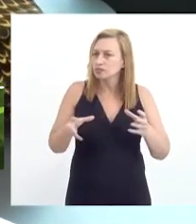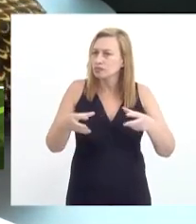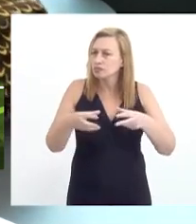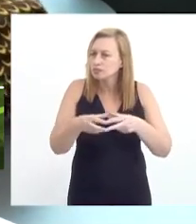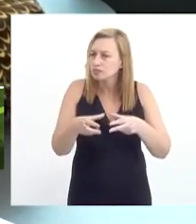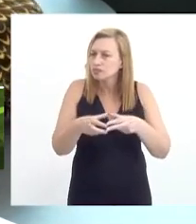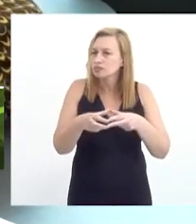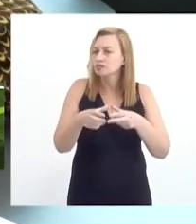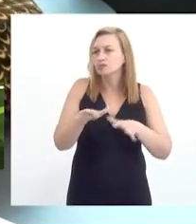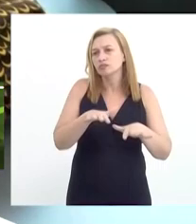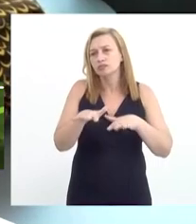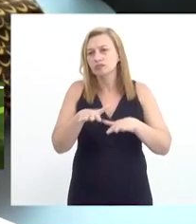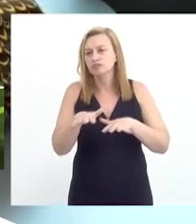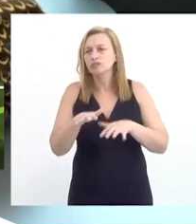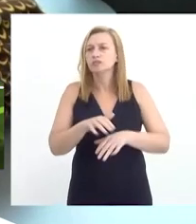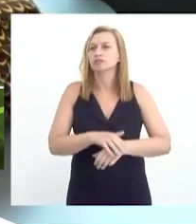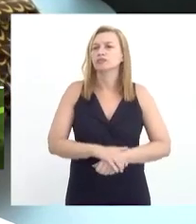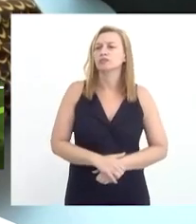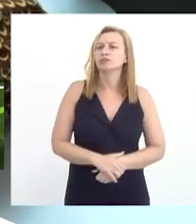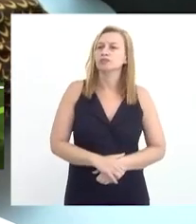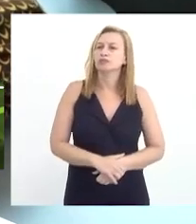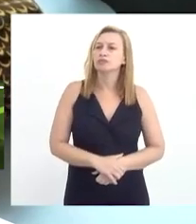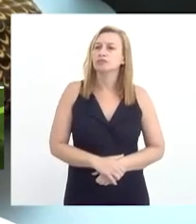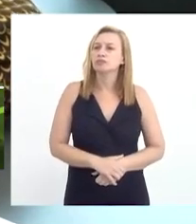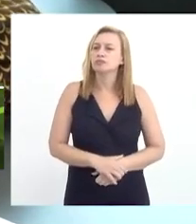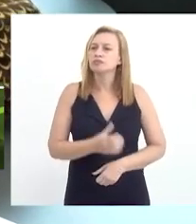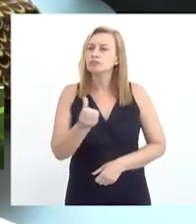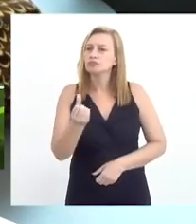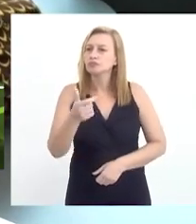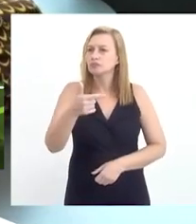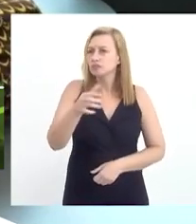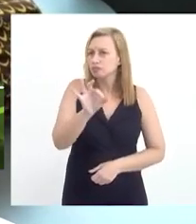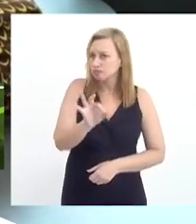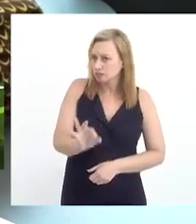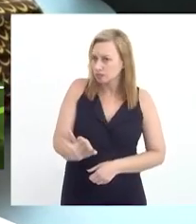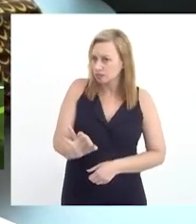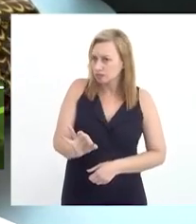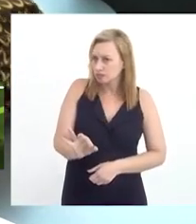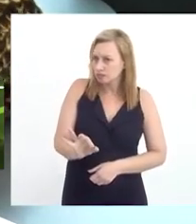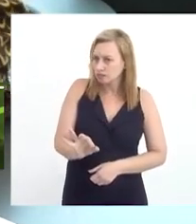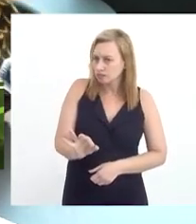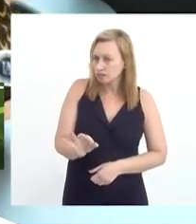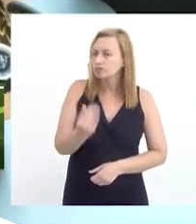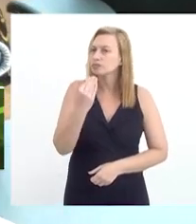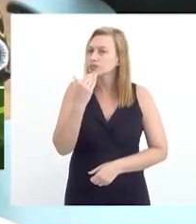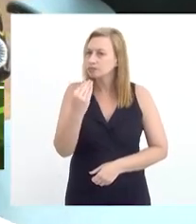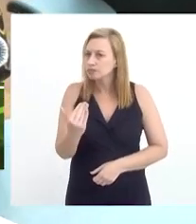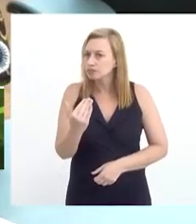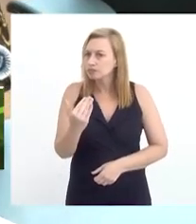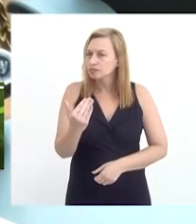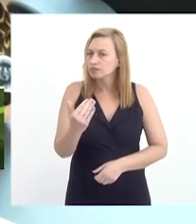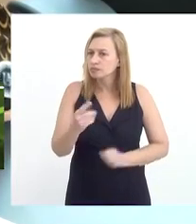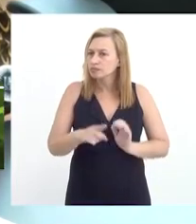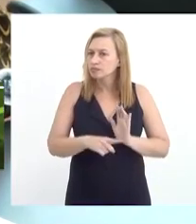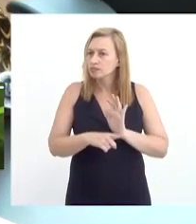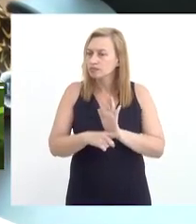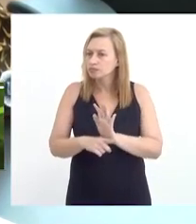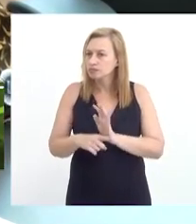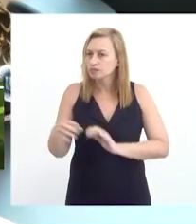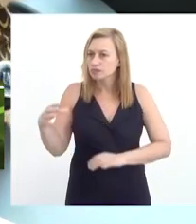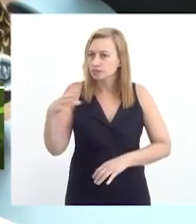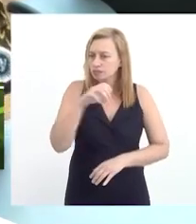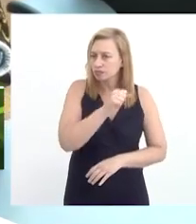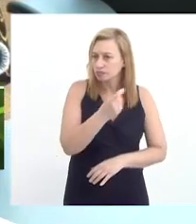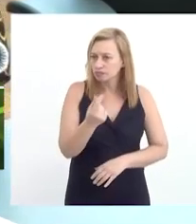Movimentos Dados do coletivo Movimentos 62% Solicitaram O auxílio Emergencial